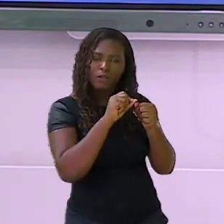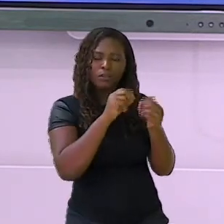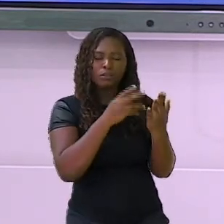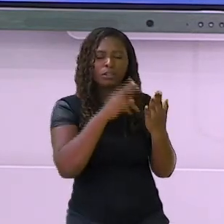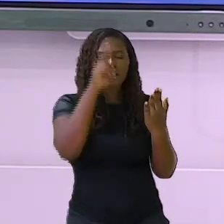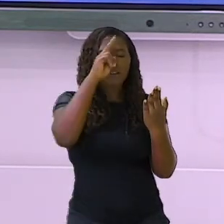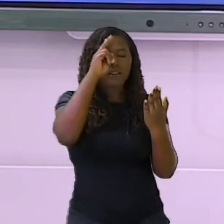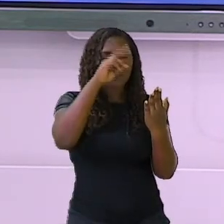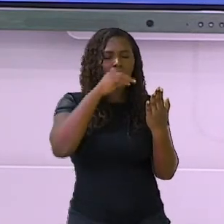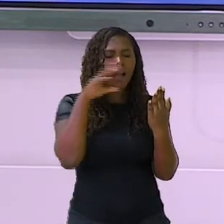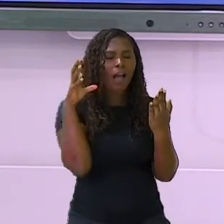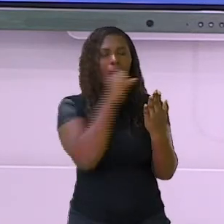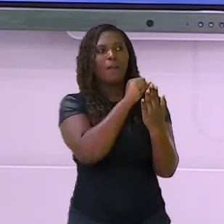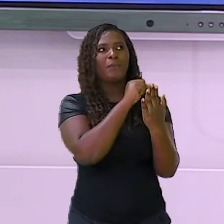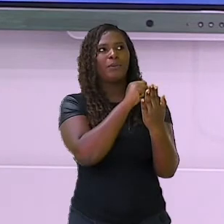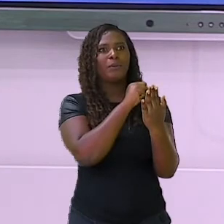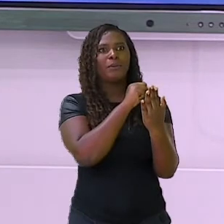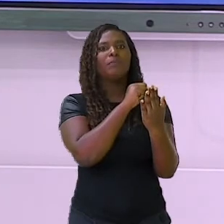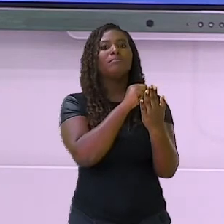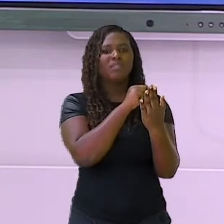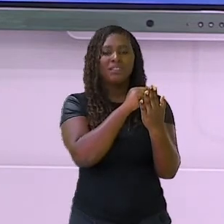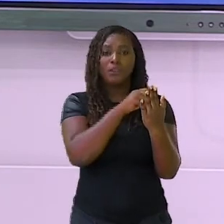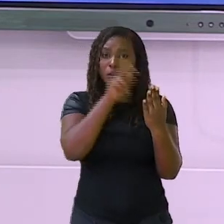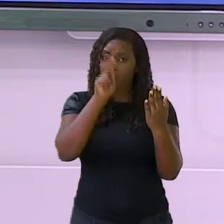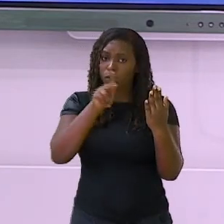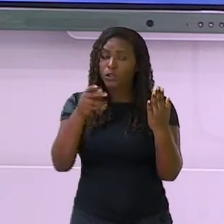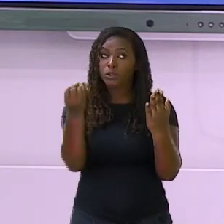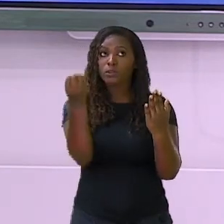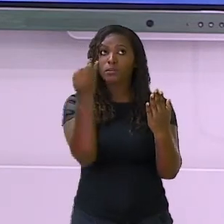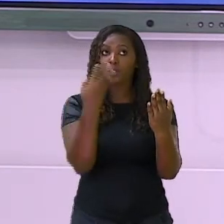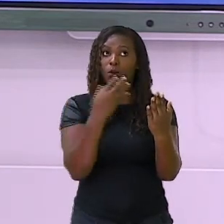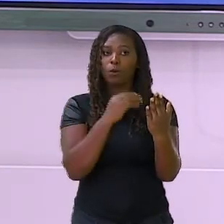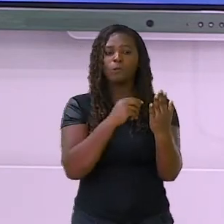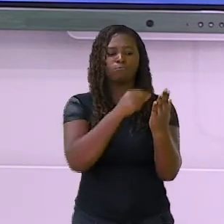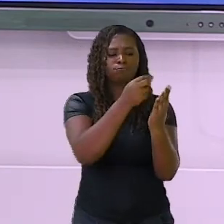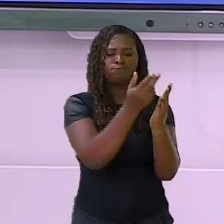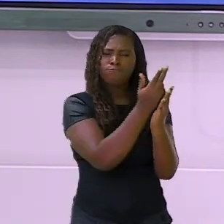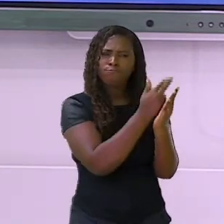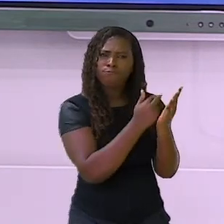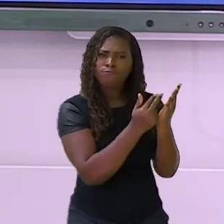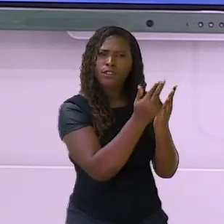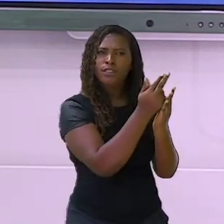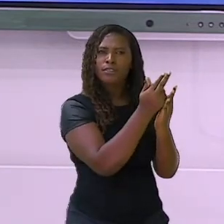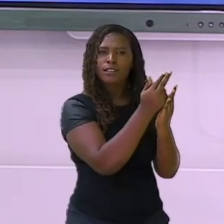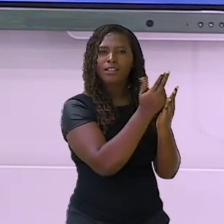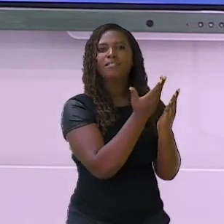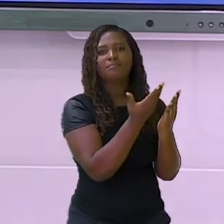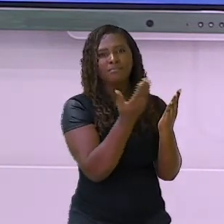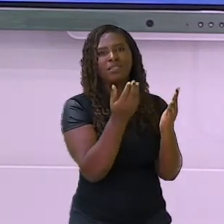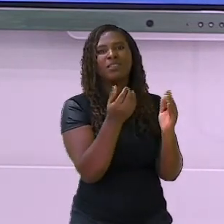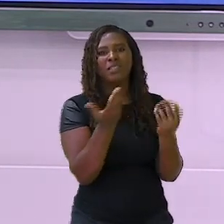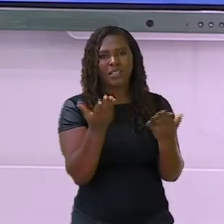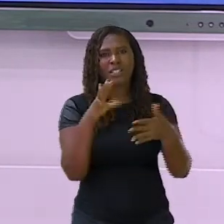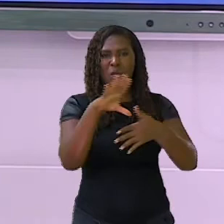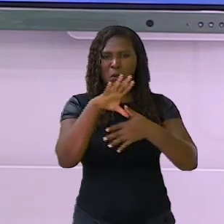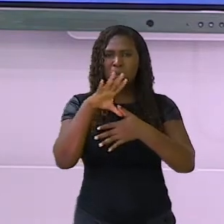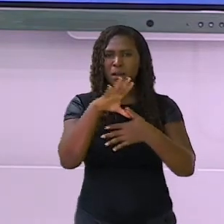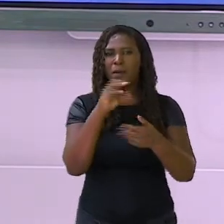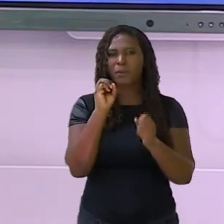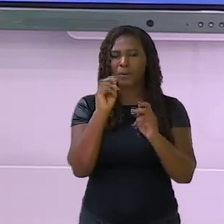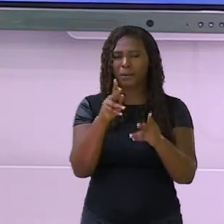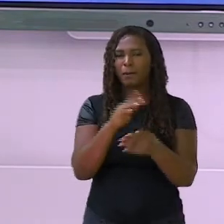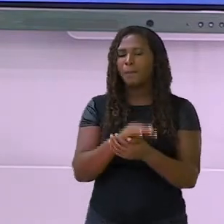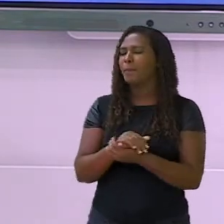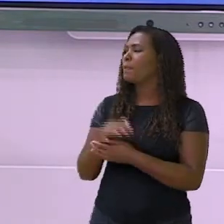nada mais é do que uma organização das suas ideias. Então, observem esse mapa mental e a gente vai falar um pouquinho mais. A gente